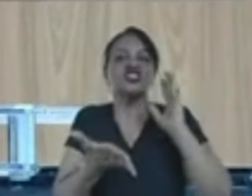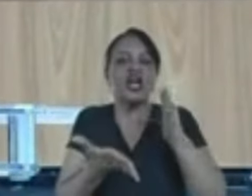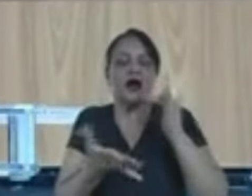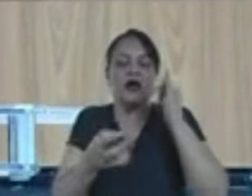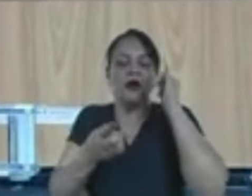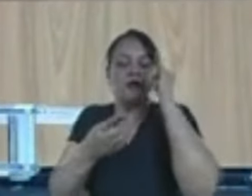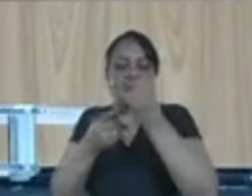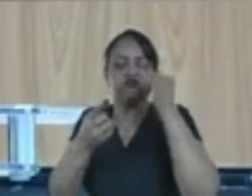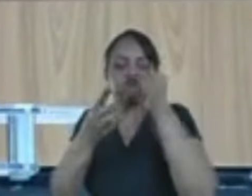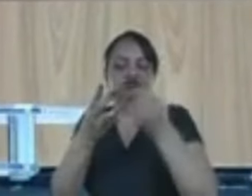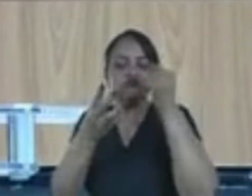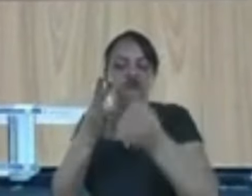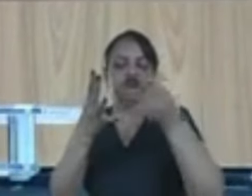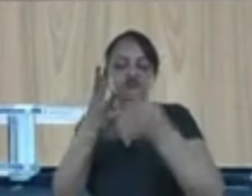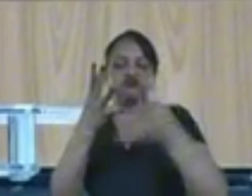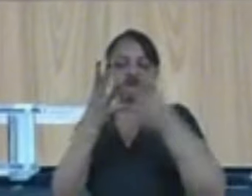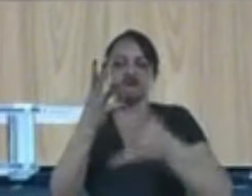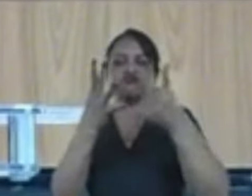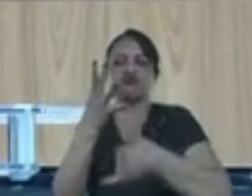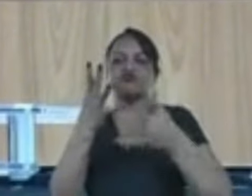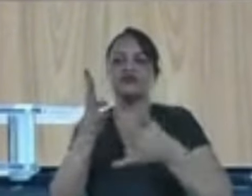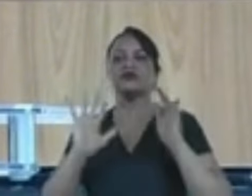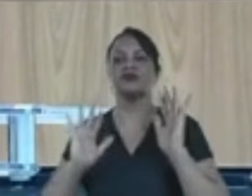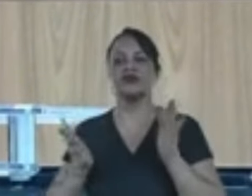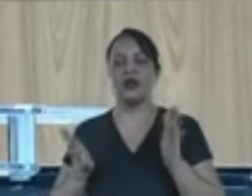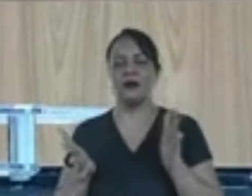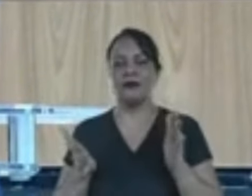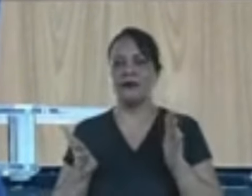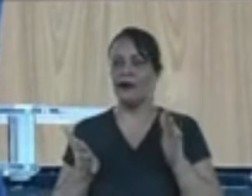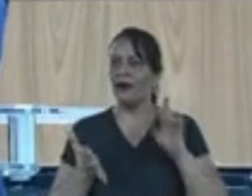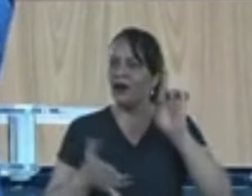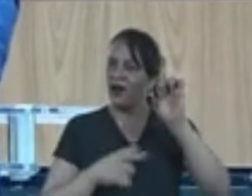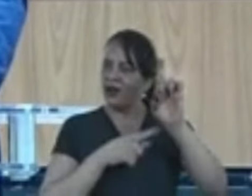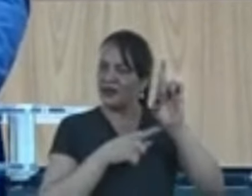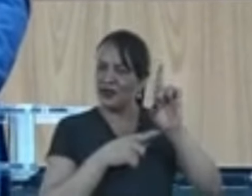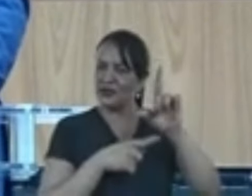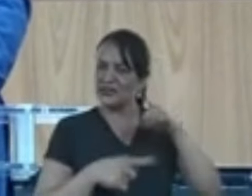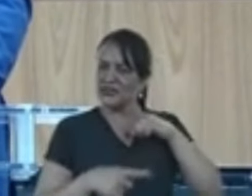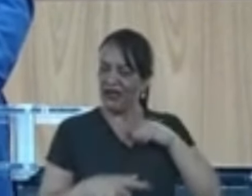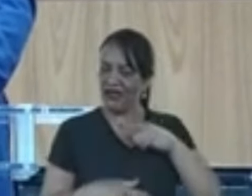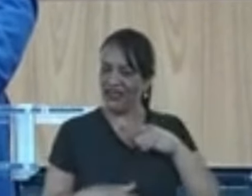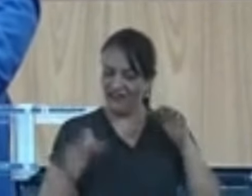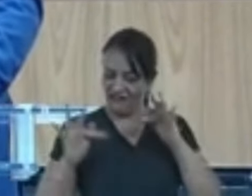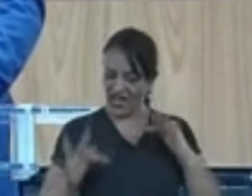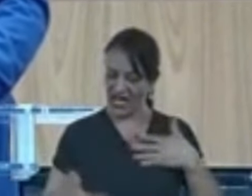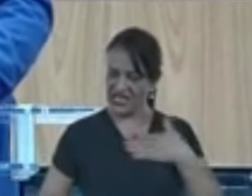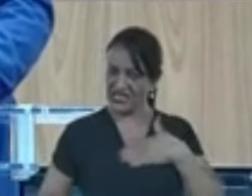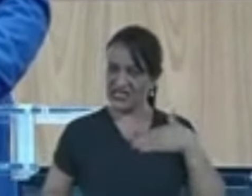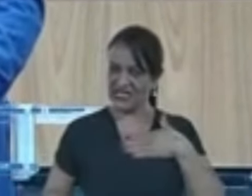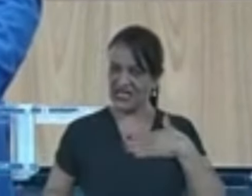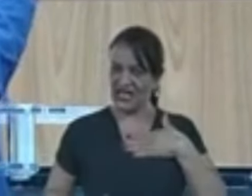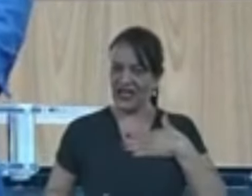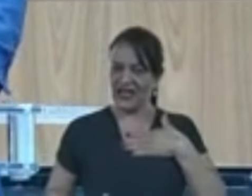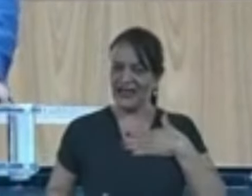gente. E nós sabemos também que ele não tem prazer em machucar ninguém, não tem prazer em